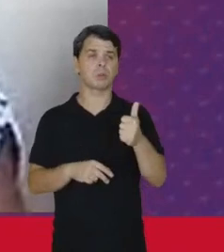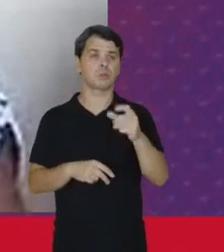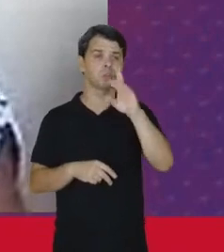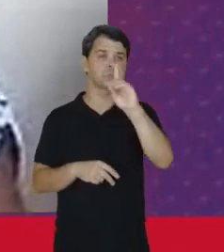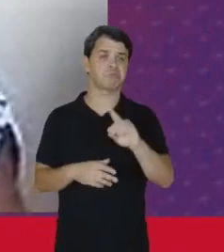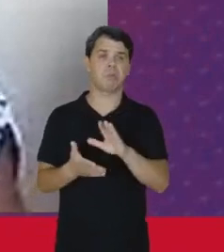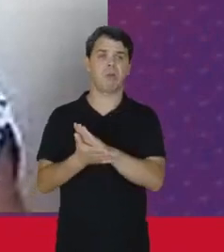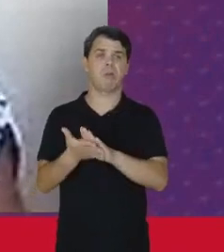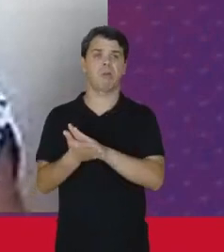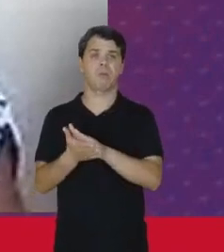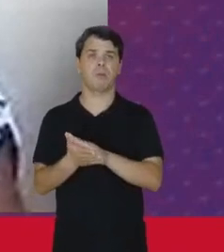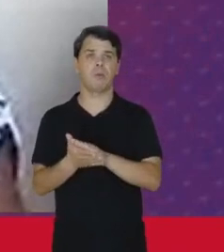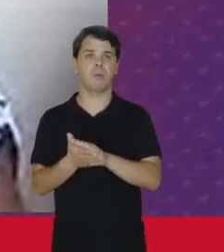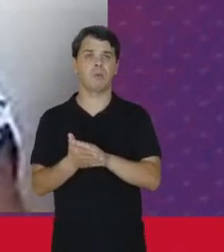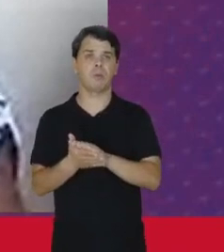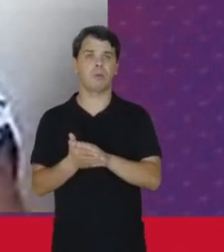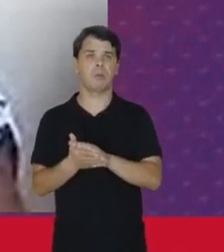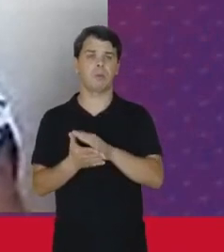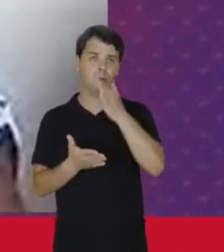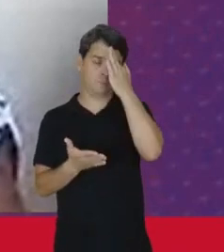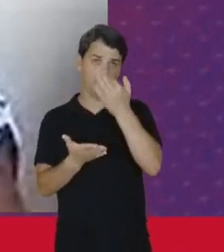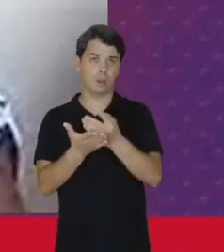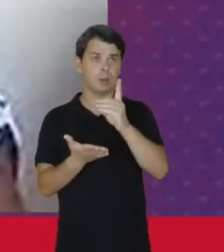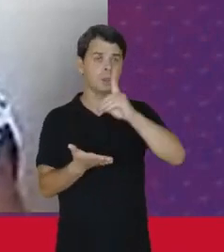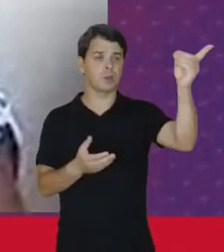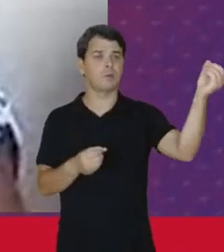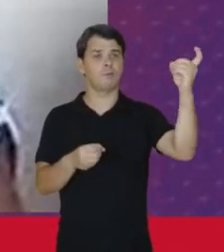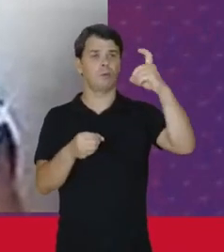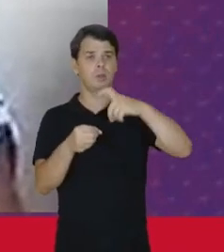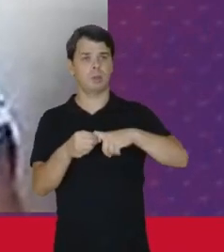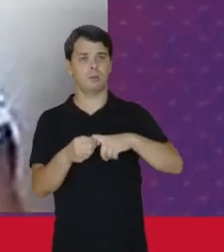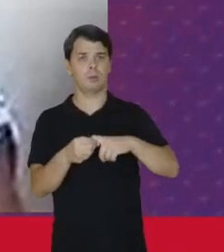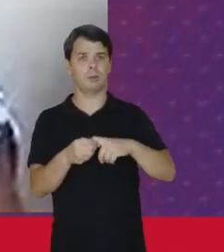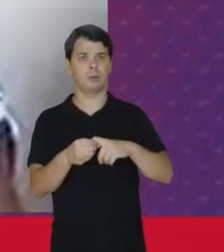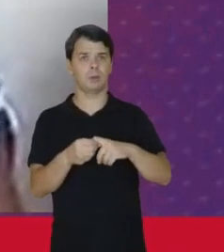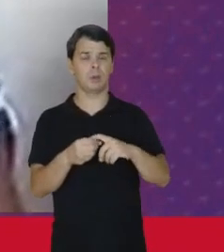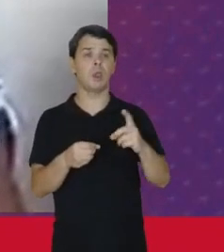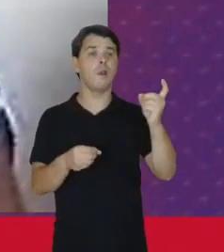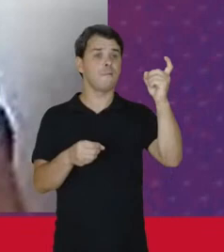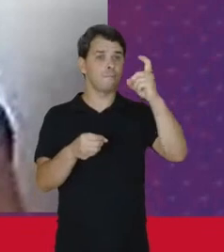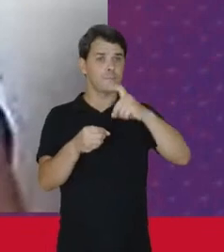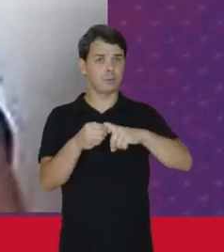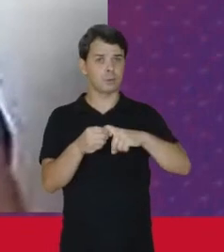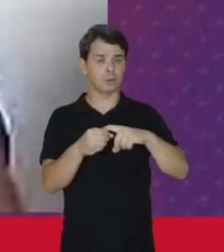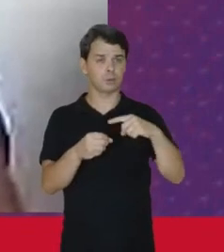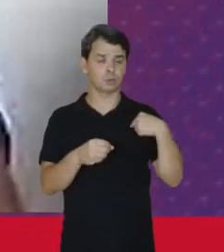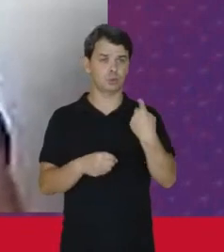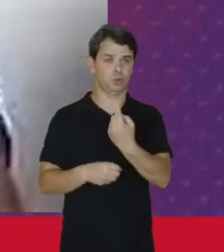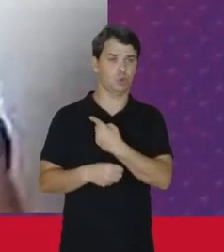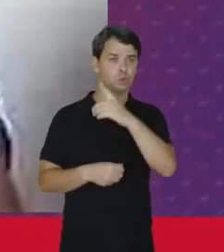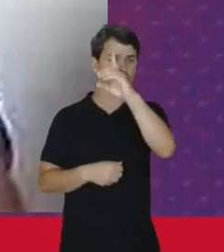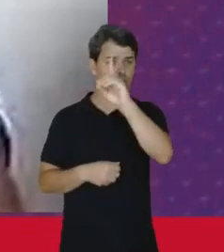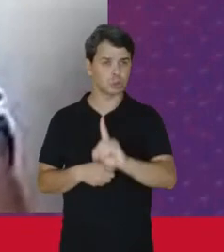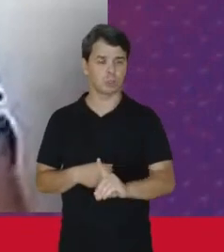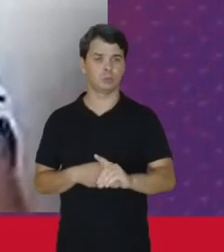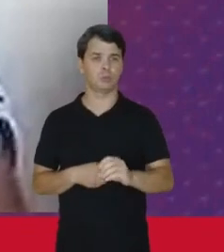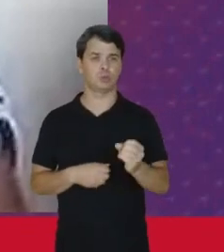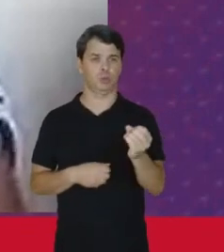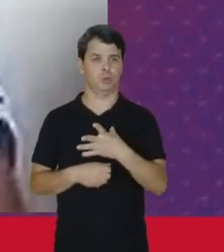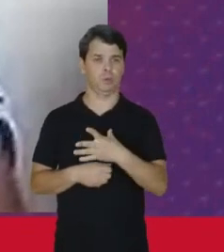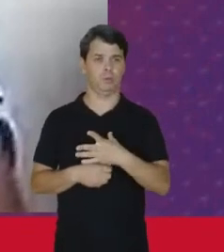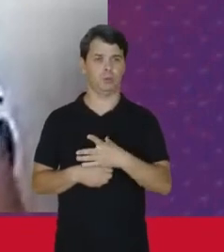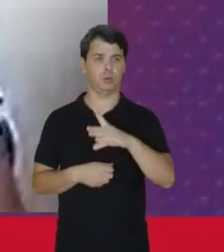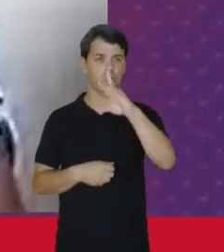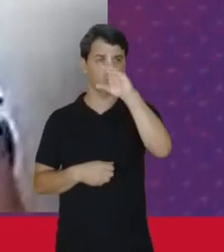mais nada, mas com fé em Deus isso vai voltar, né, a gente vai voltar a ter nossos direitos de novo.